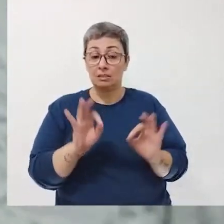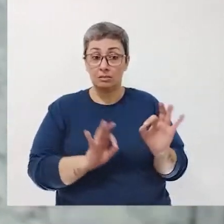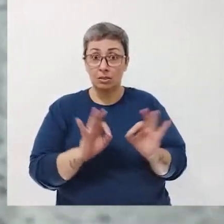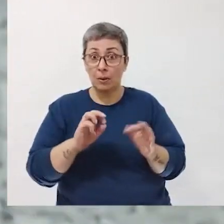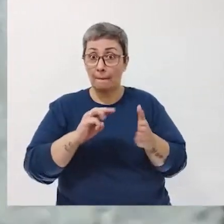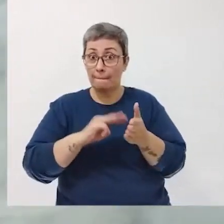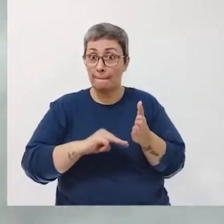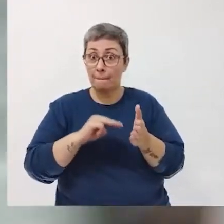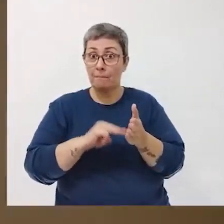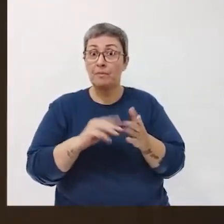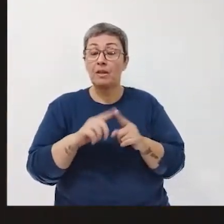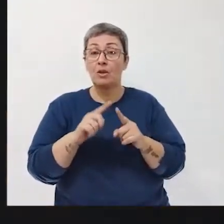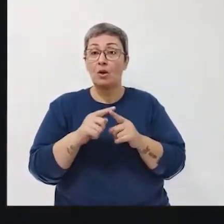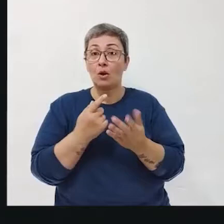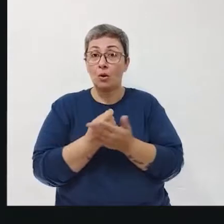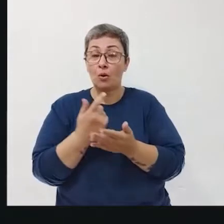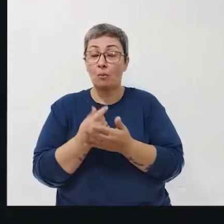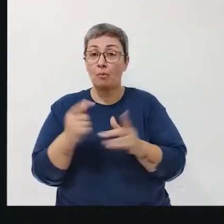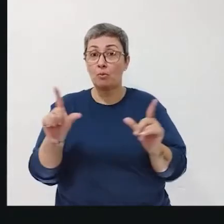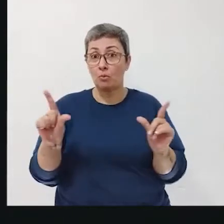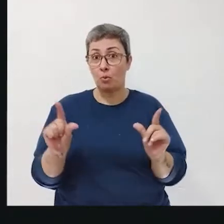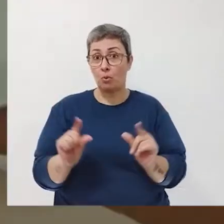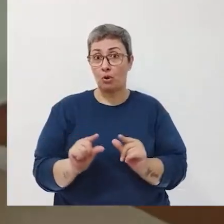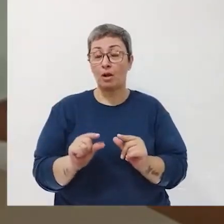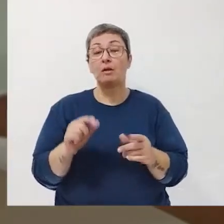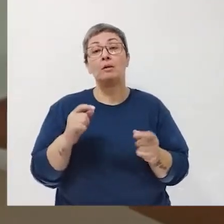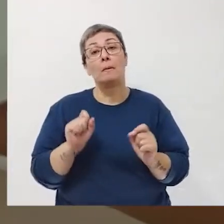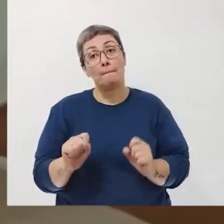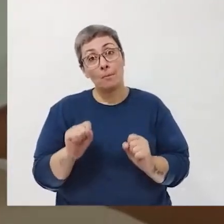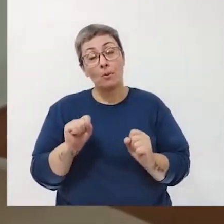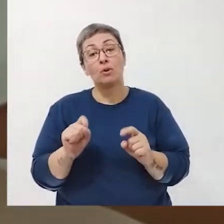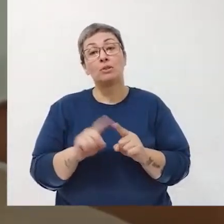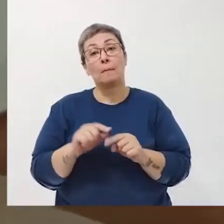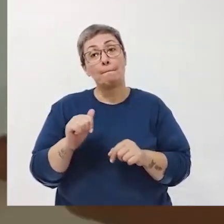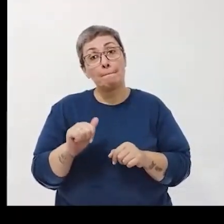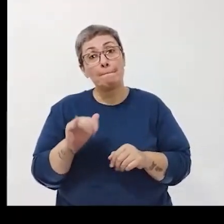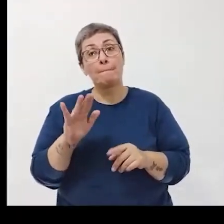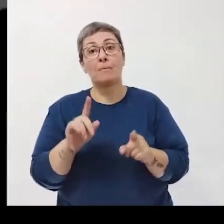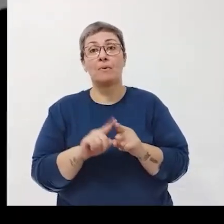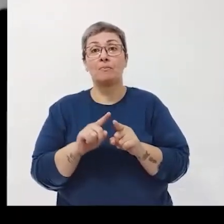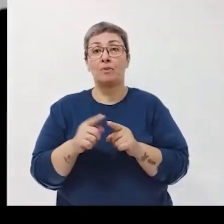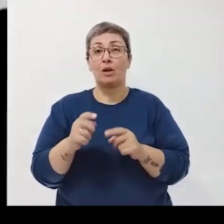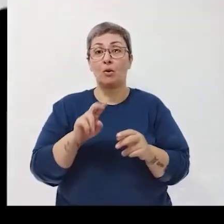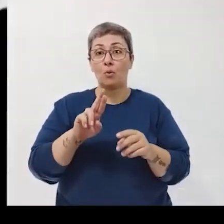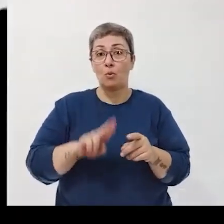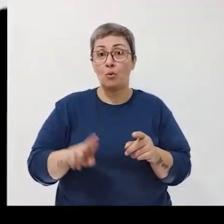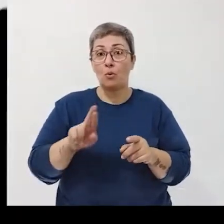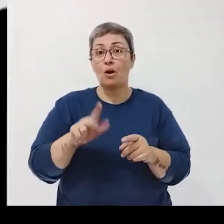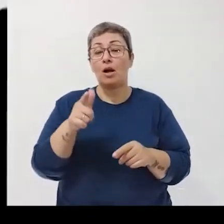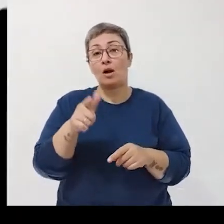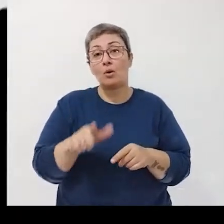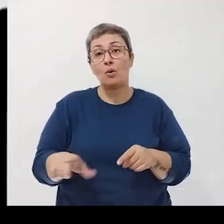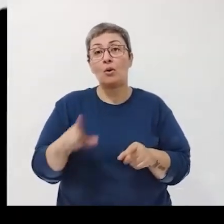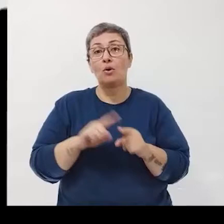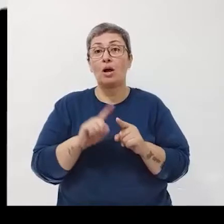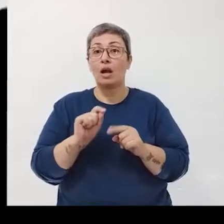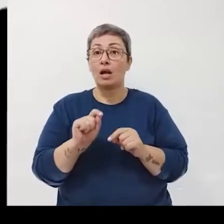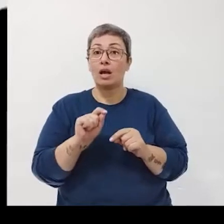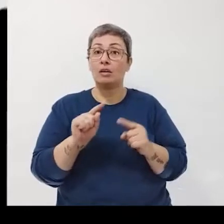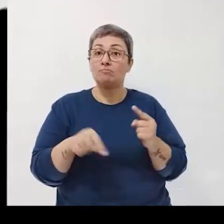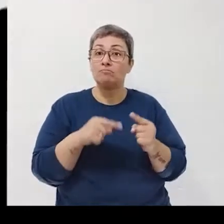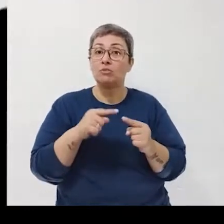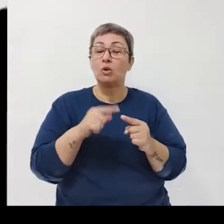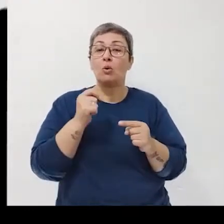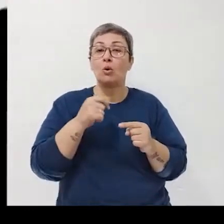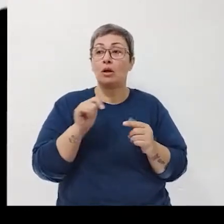esses métodos, nosso consumo irá reduzir drasticamente. E podemos fazer ainda mais, podemos reutilizar. O ponto-chave aqui é